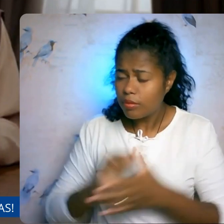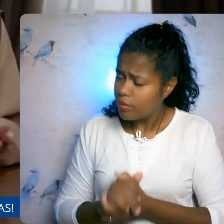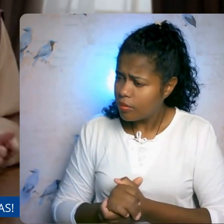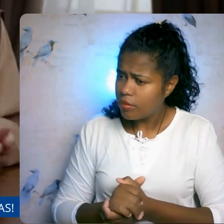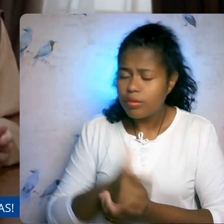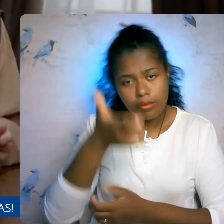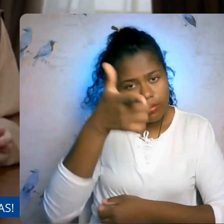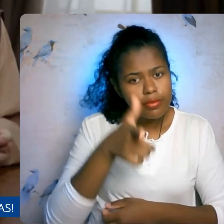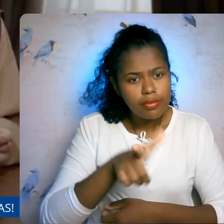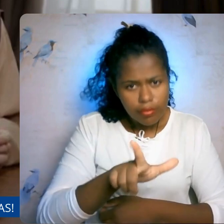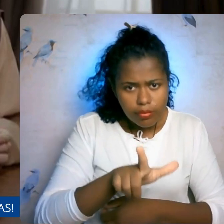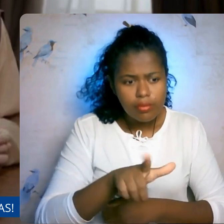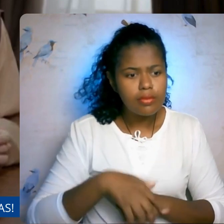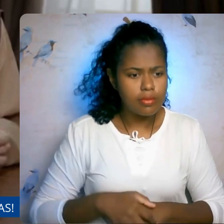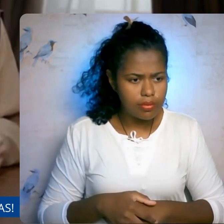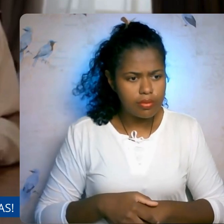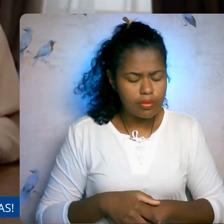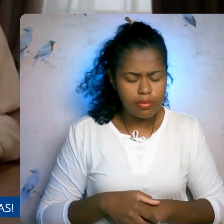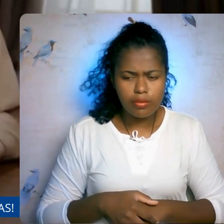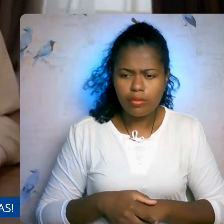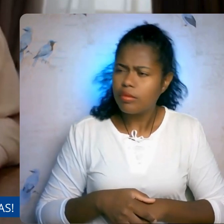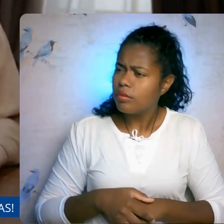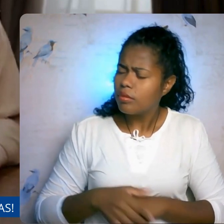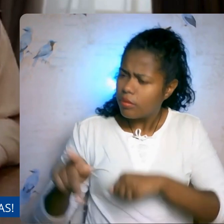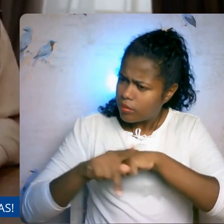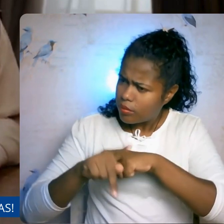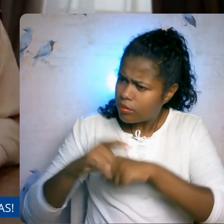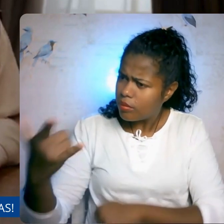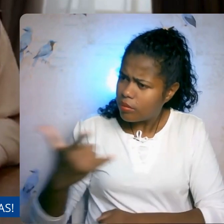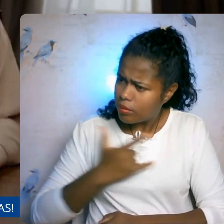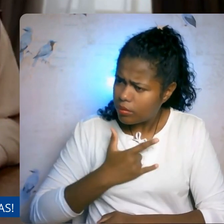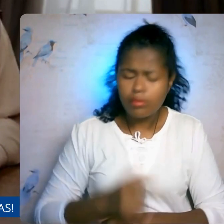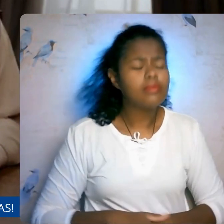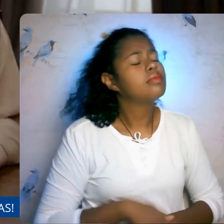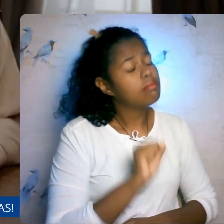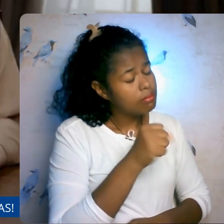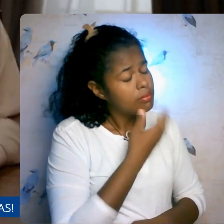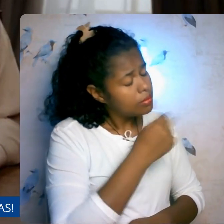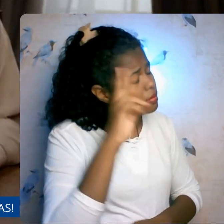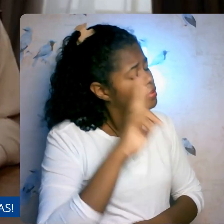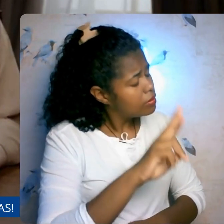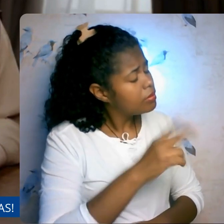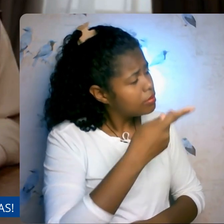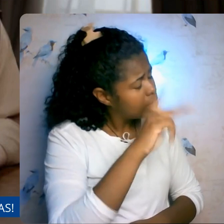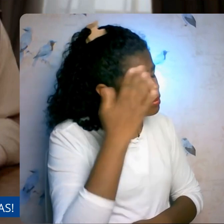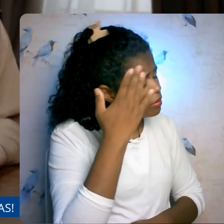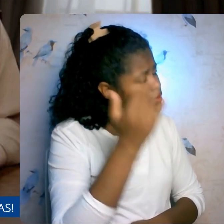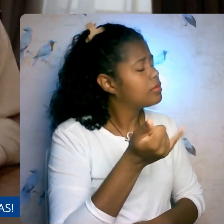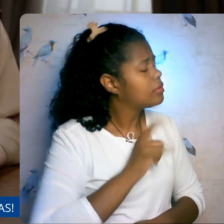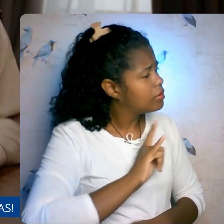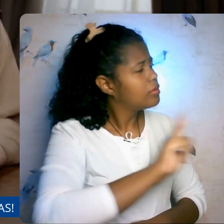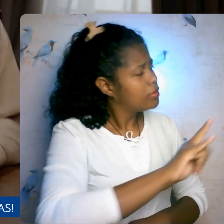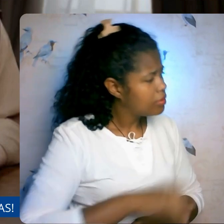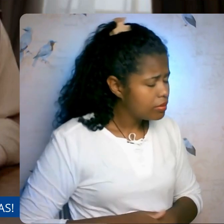E disse de novo a Pedro: Simão, filho de João, tu me amas? Pedro disse: Sim, Senhor, tu sabes que eu te amo.